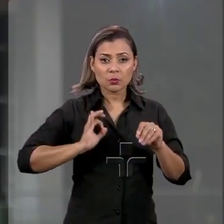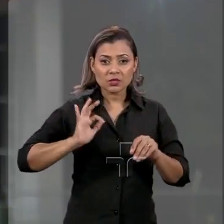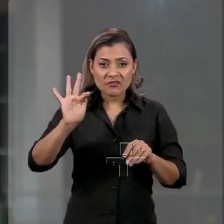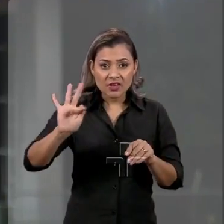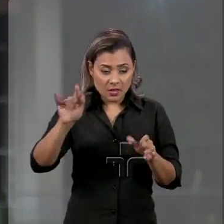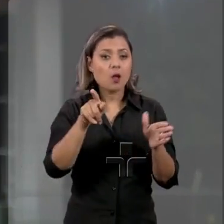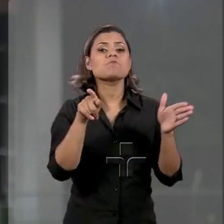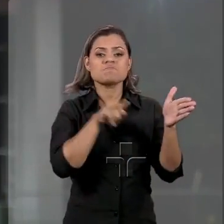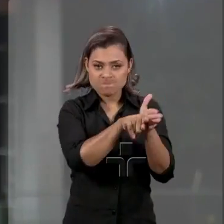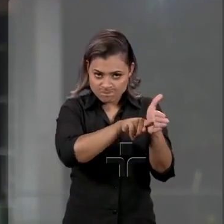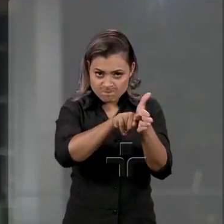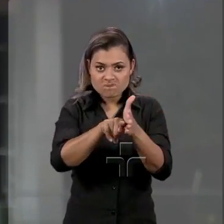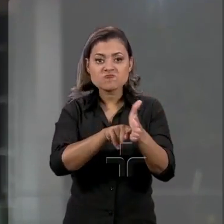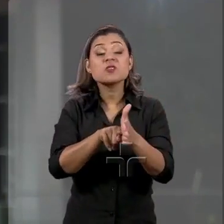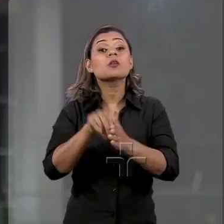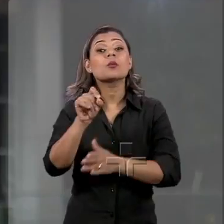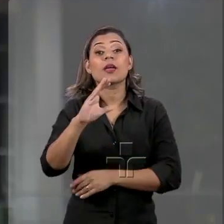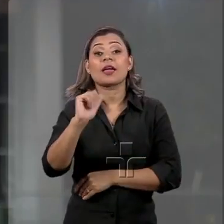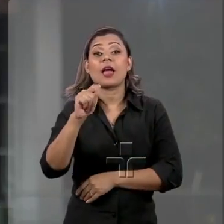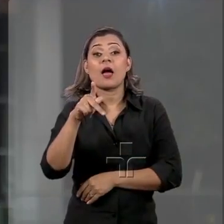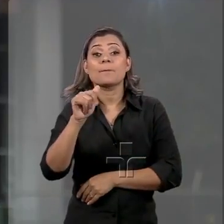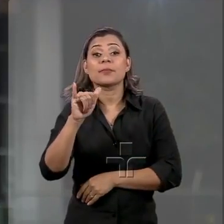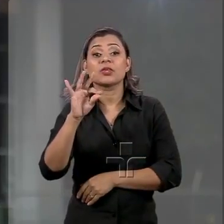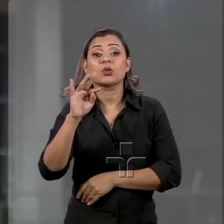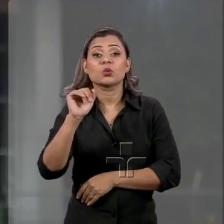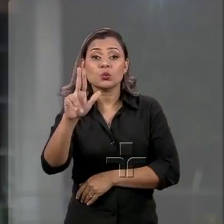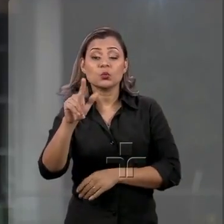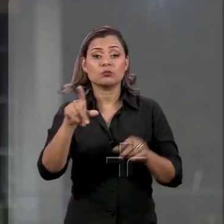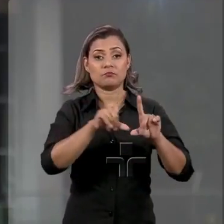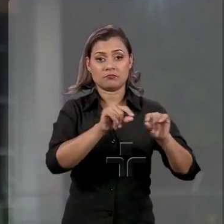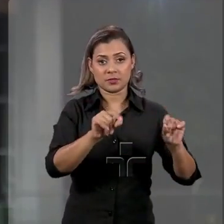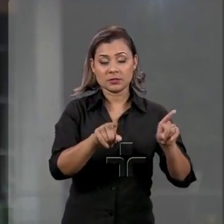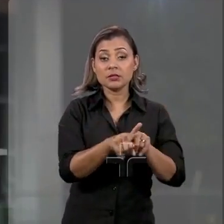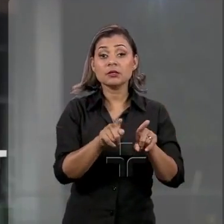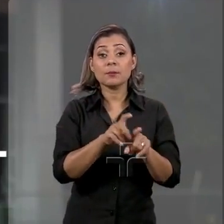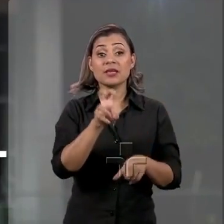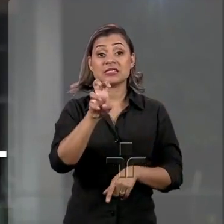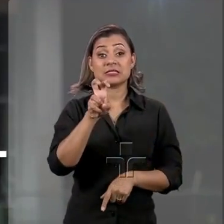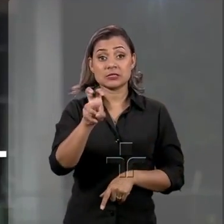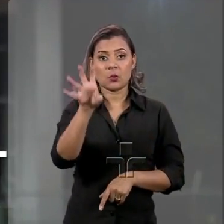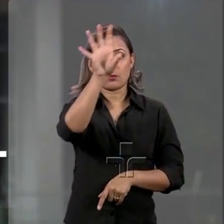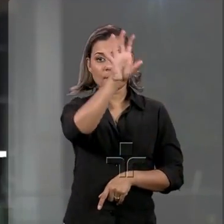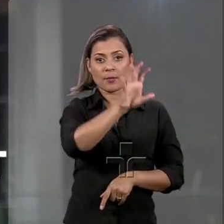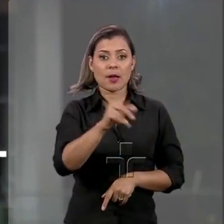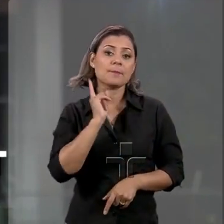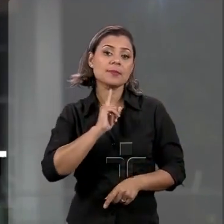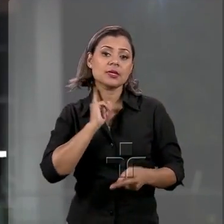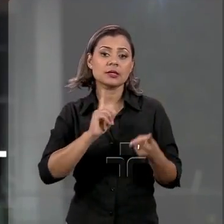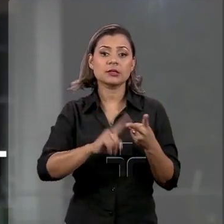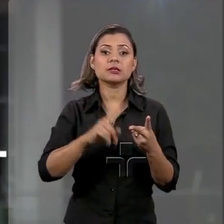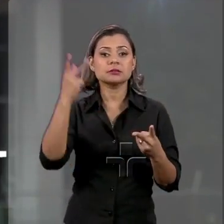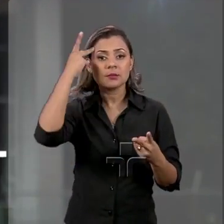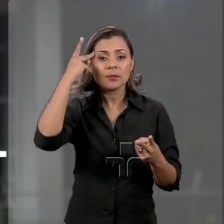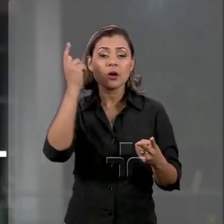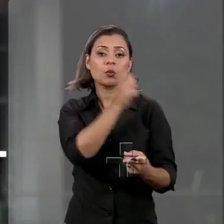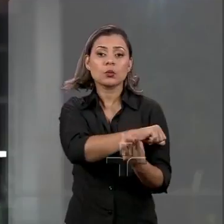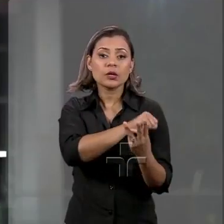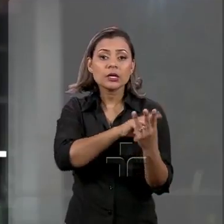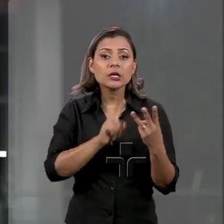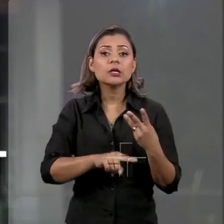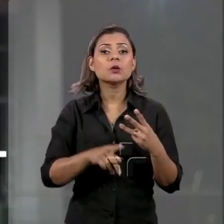participaram da Operação Capitu aqui no Distrito Federal e em 5 estados: Minas Gerais, São Paulo, Rio de